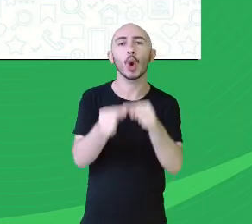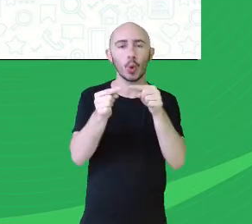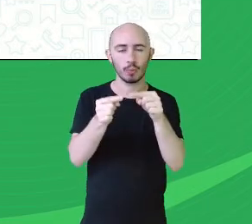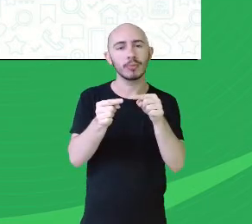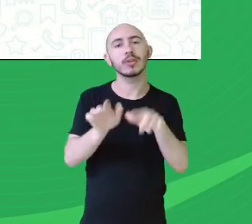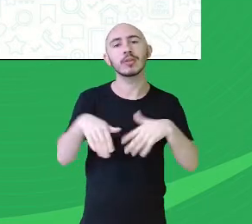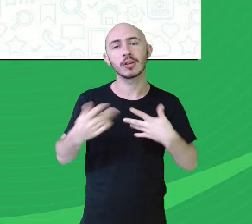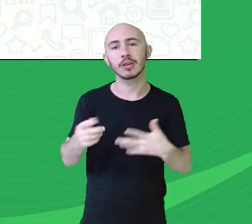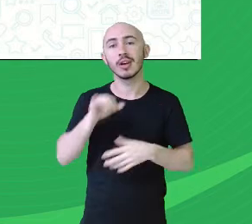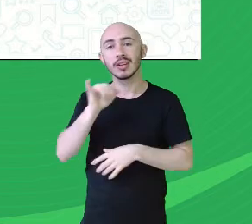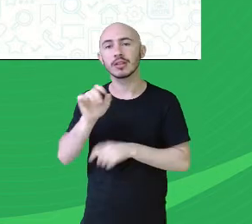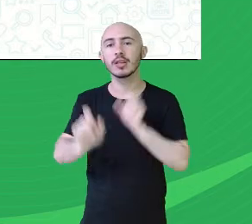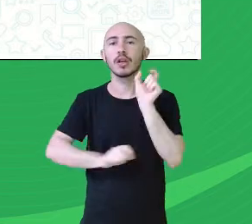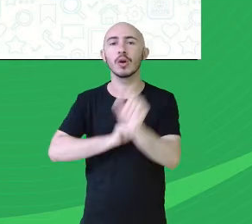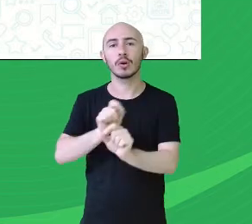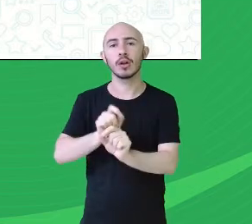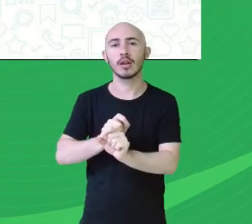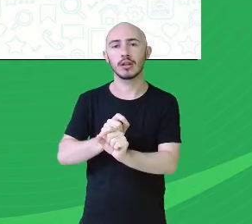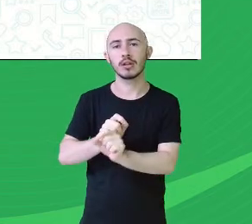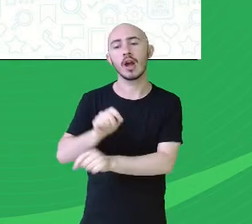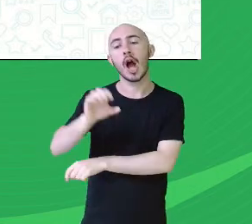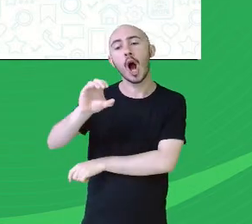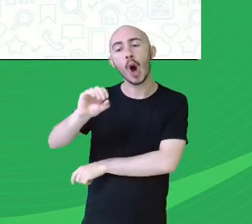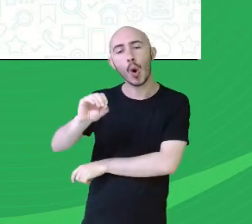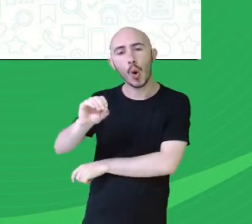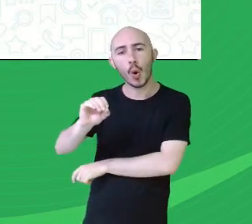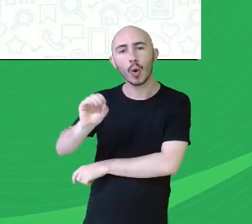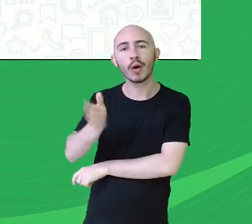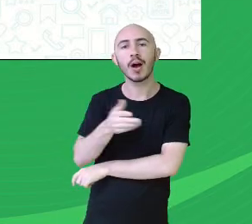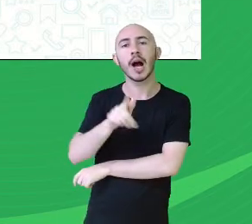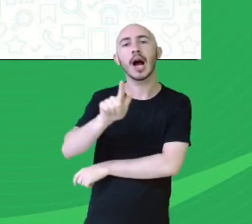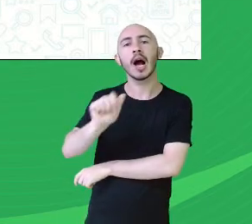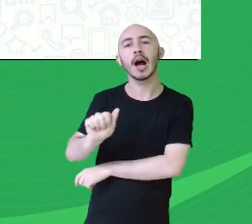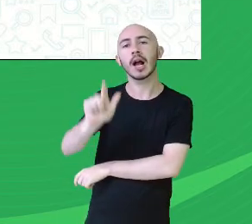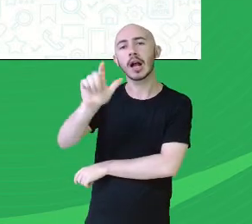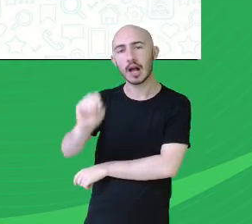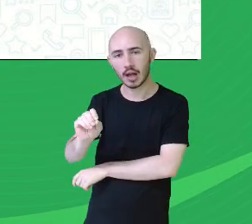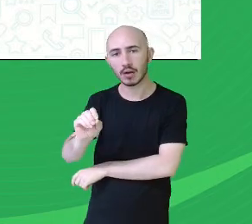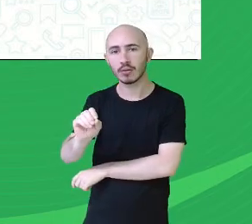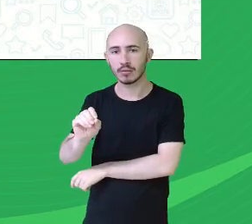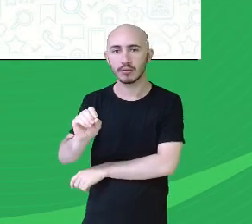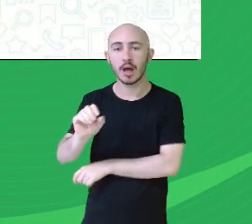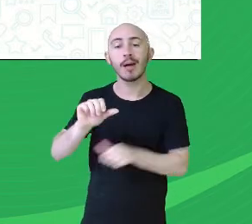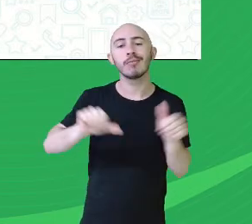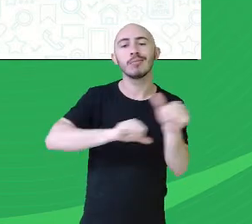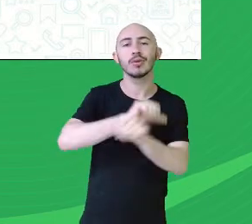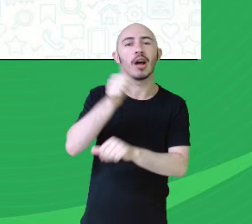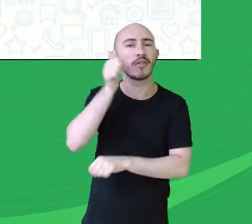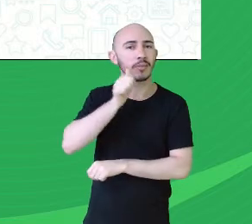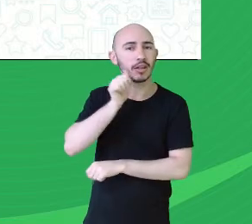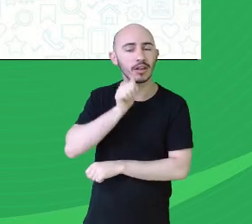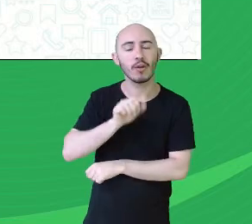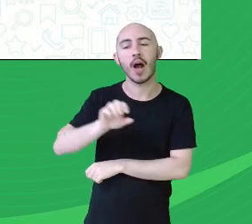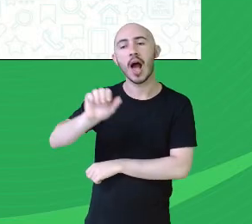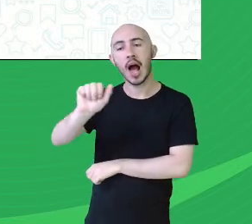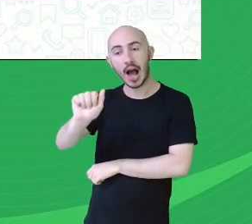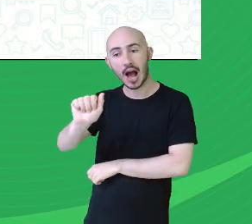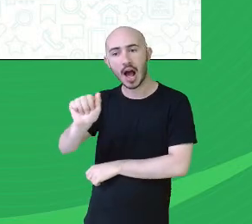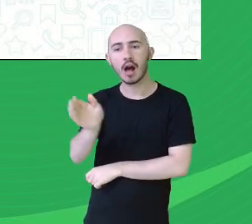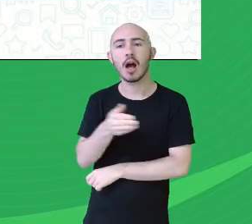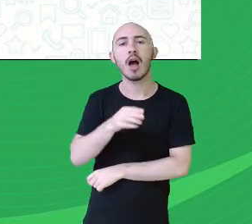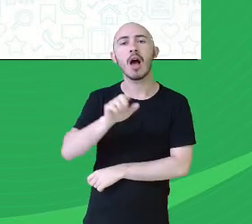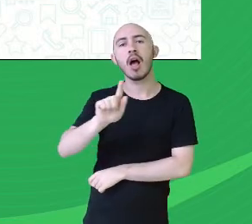ali o galo, eu iria colocar a galinha. Os galos, as galinhas. Eu tenho que